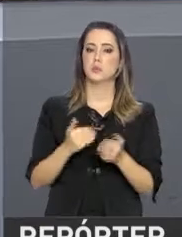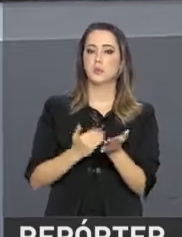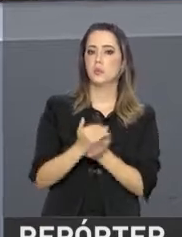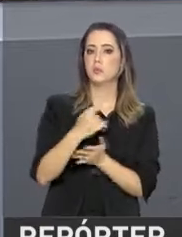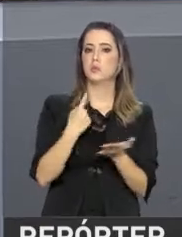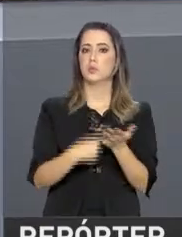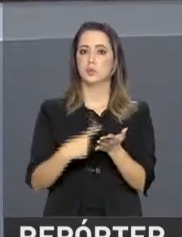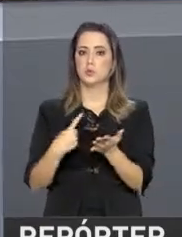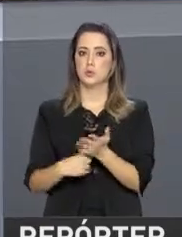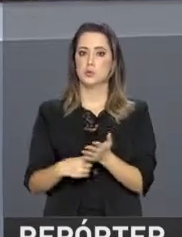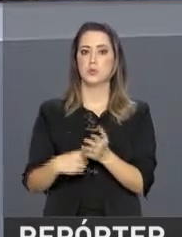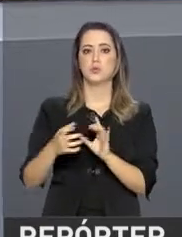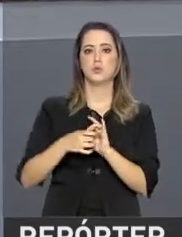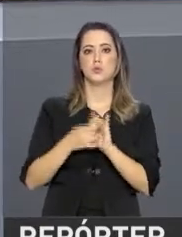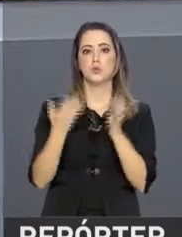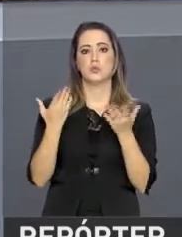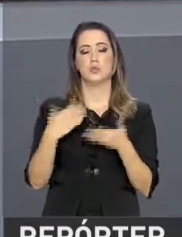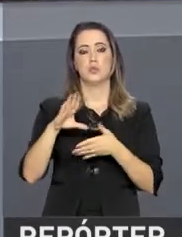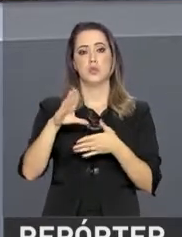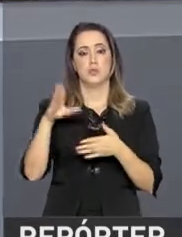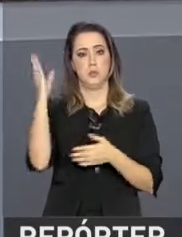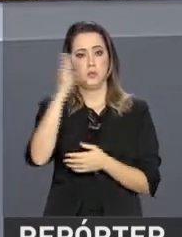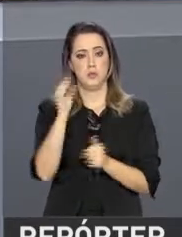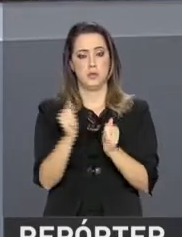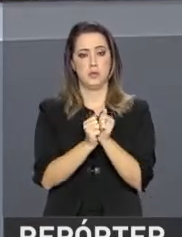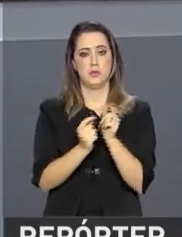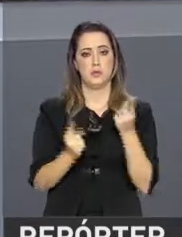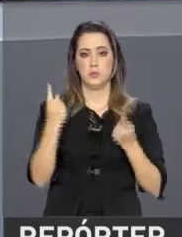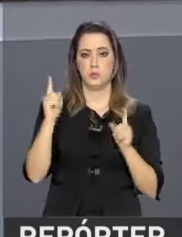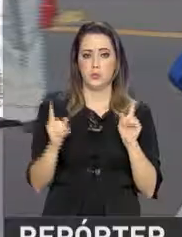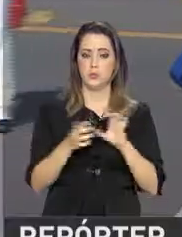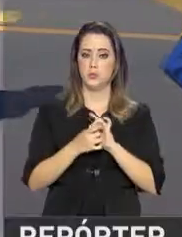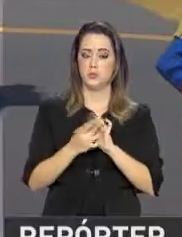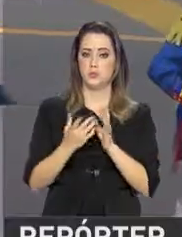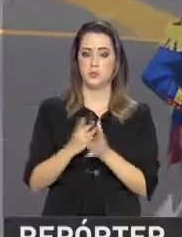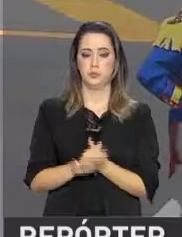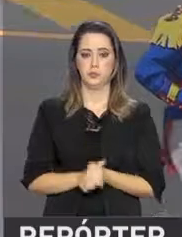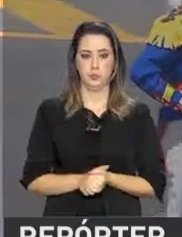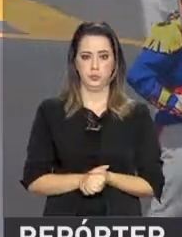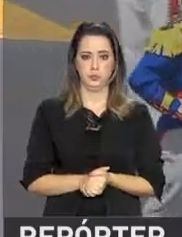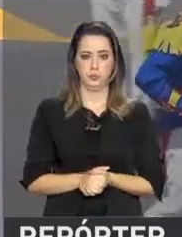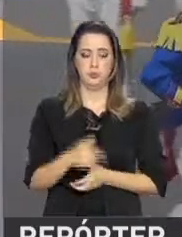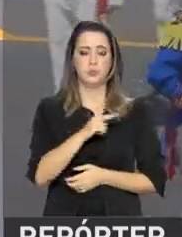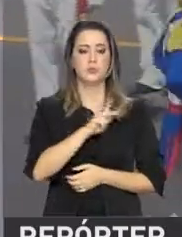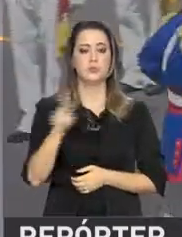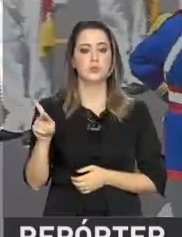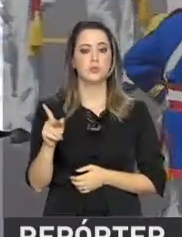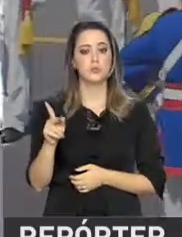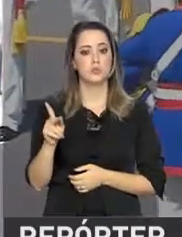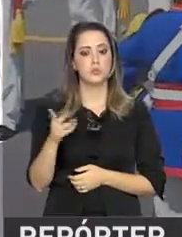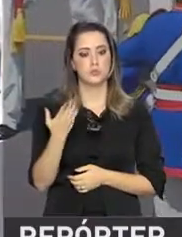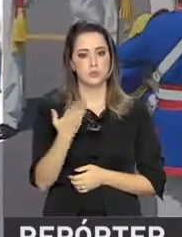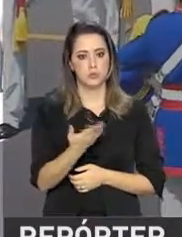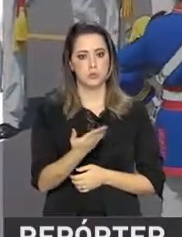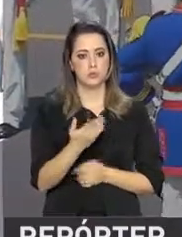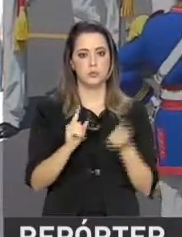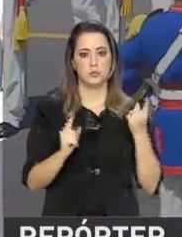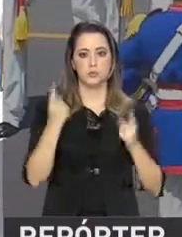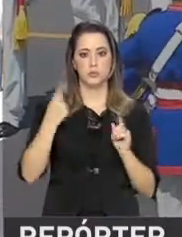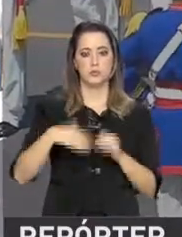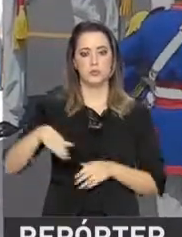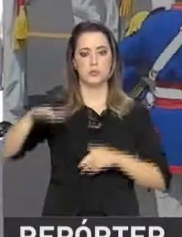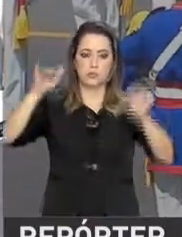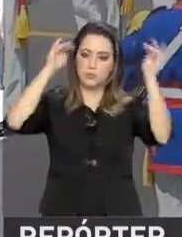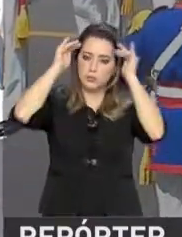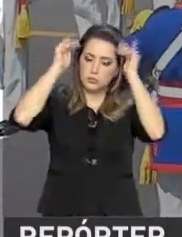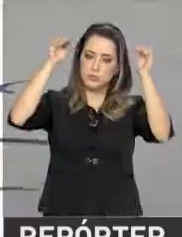para um acordo de livre comércio entre brasil e chile o presidente chileno foi recebido com honras de chefe